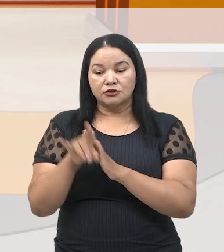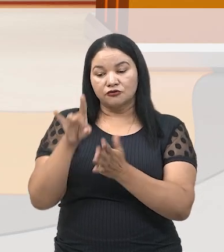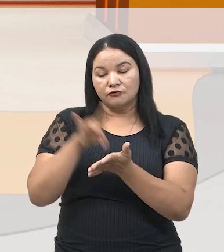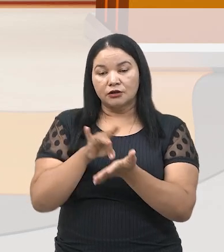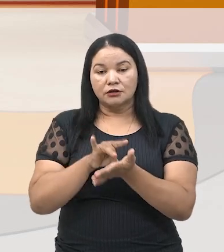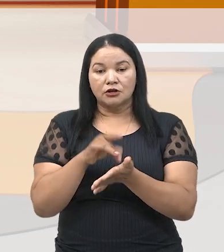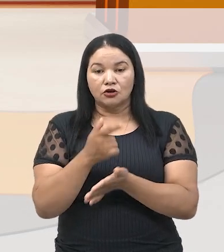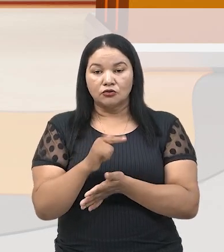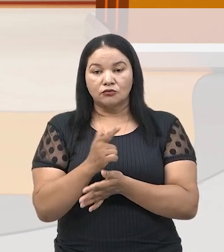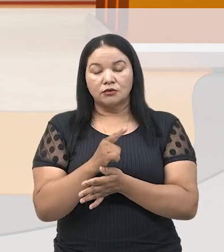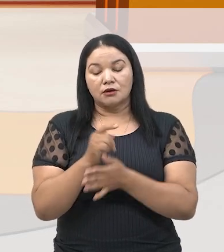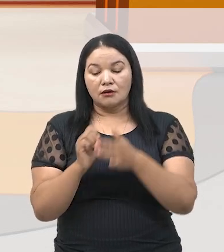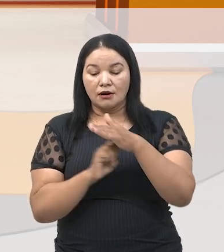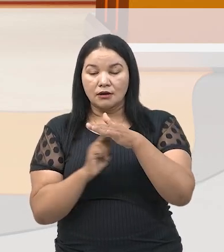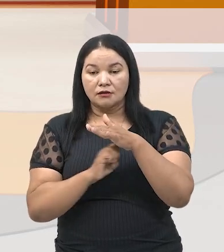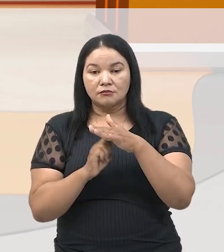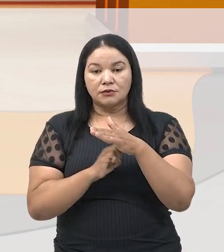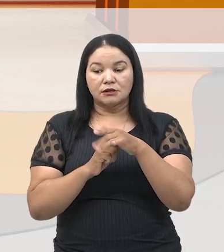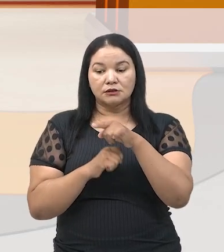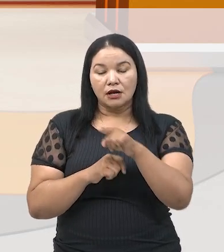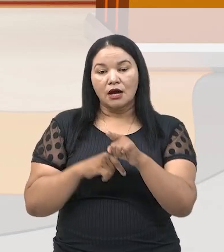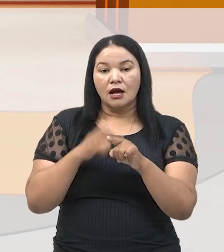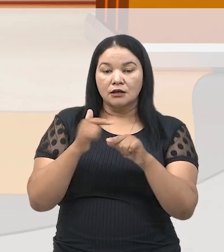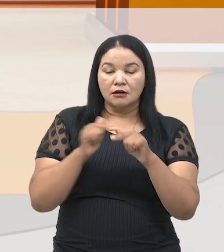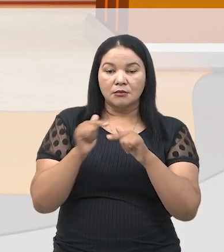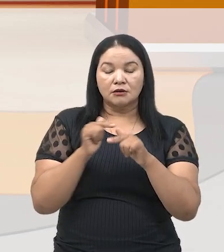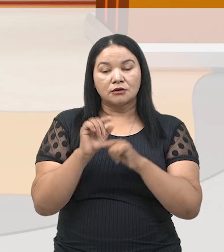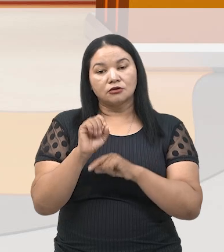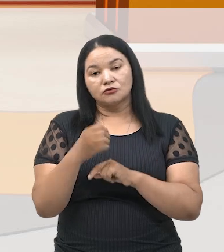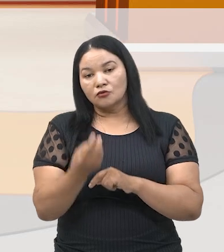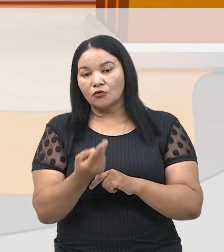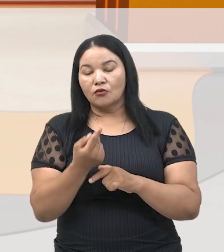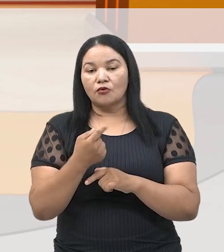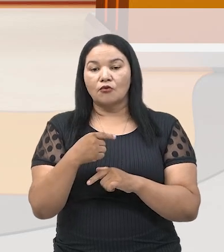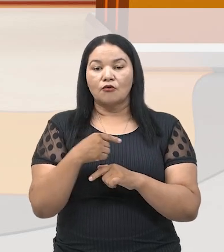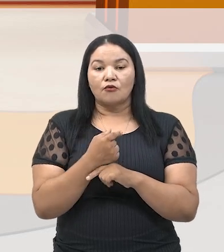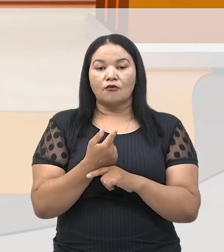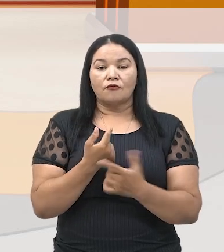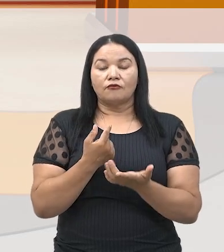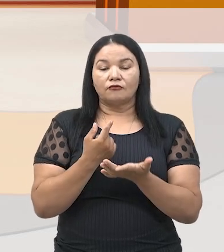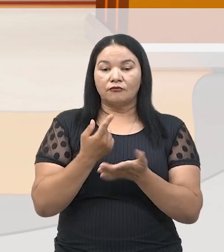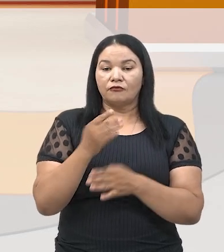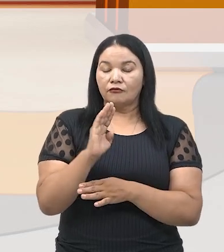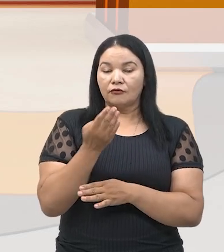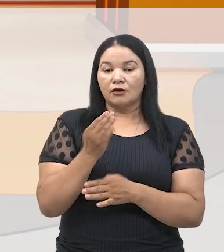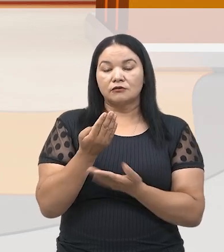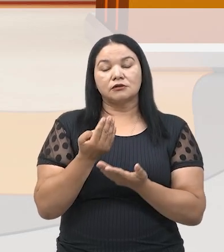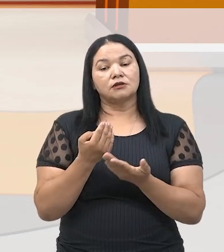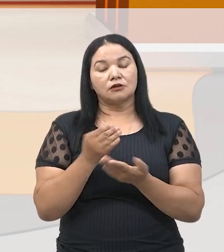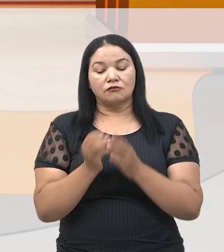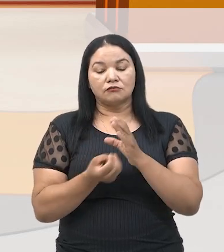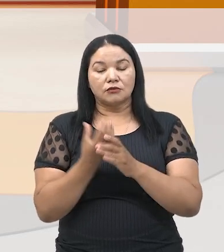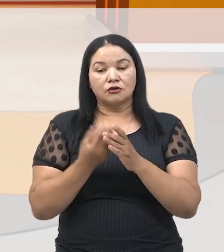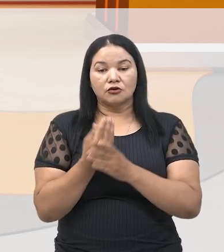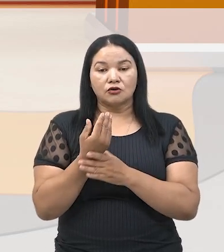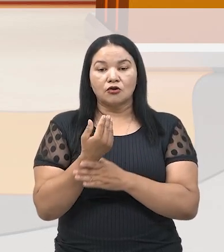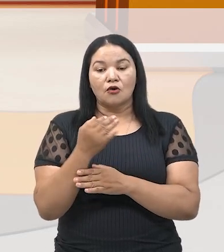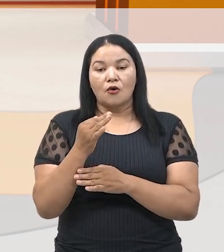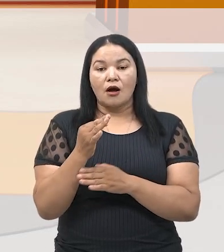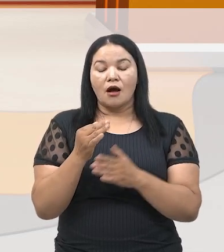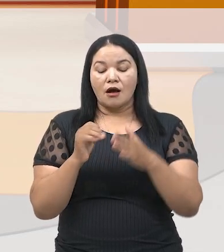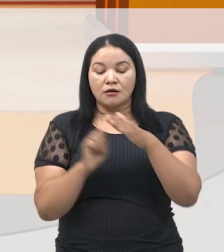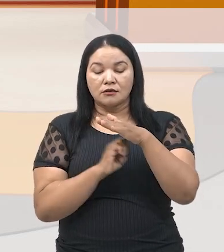se aquela empresa era de fato viável e acabou-se surgindo várias empresas fantasmas justamente para